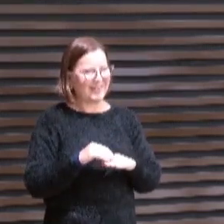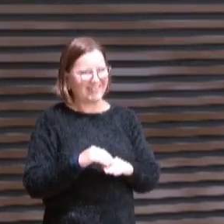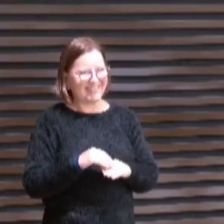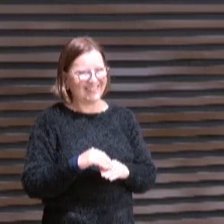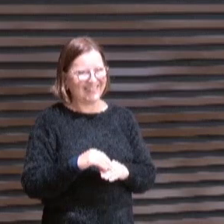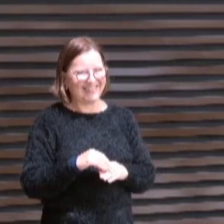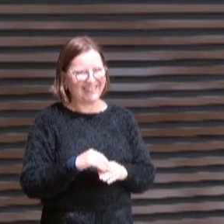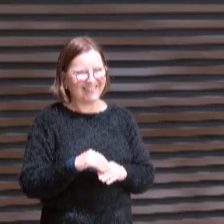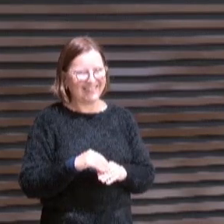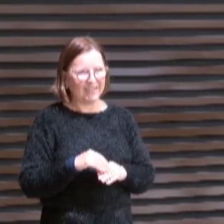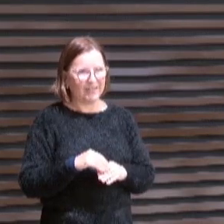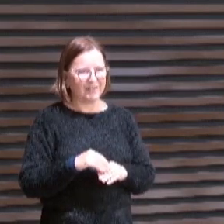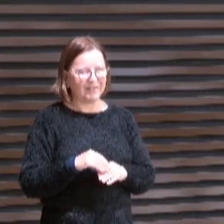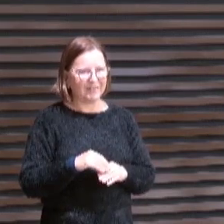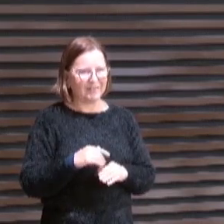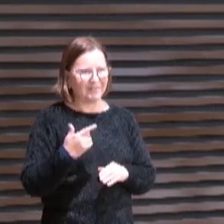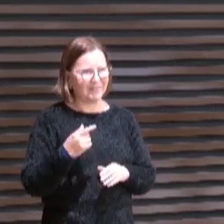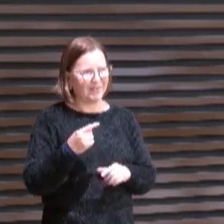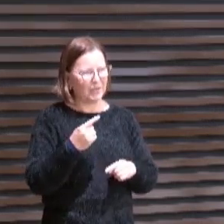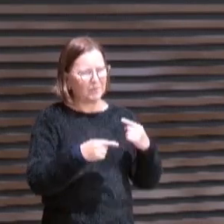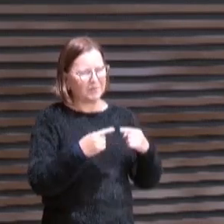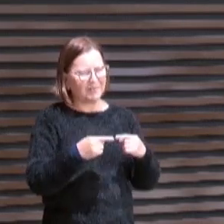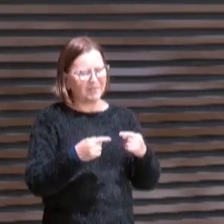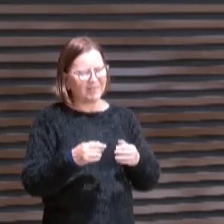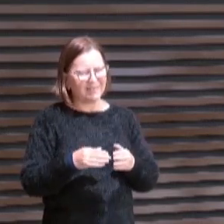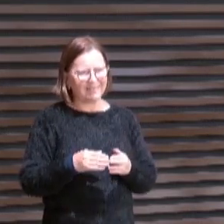Diz: olha, ele queria ver vocês.